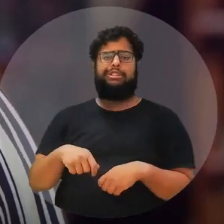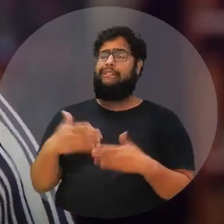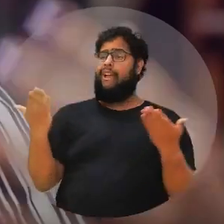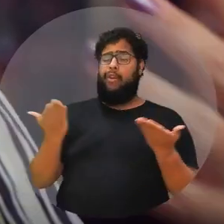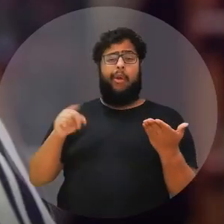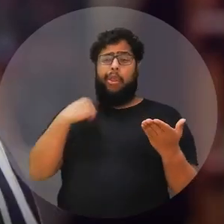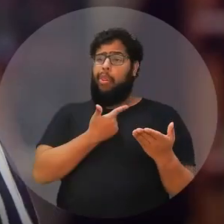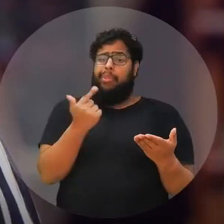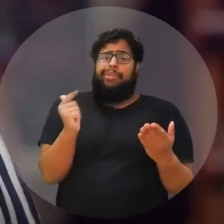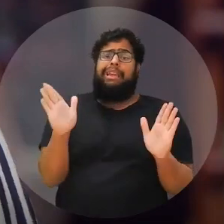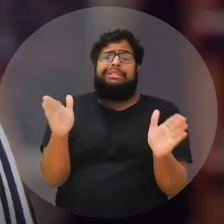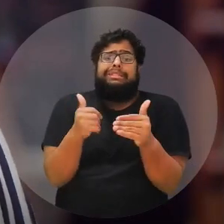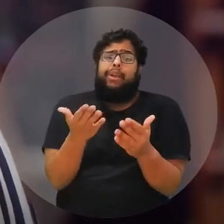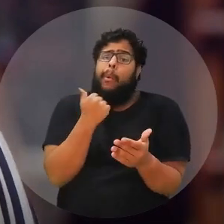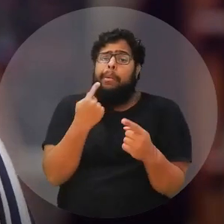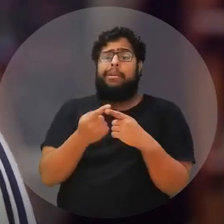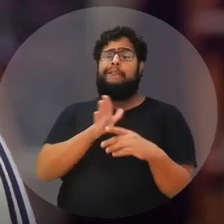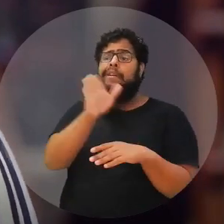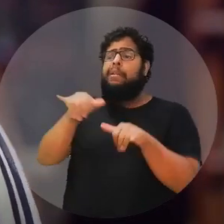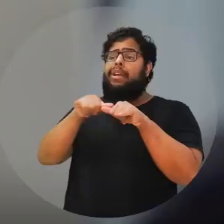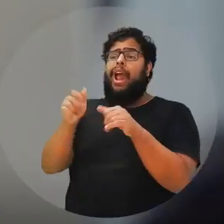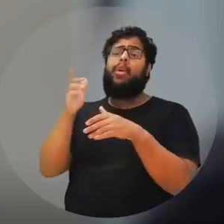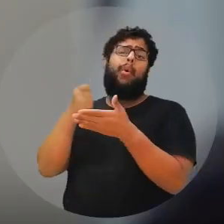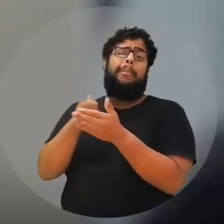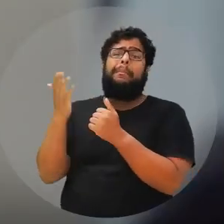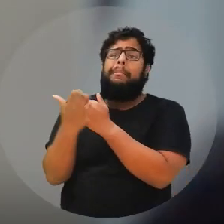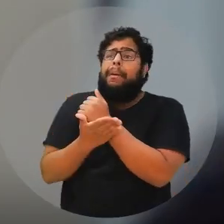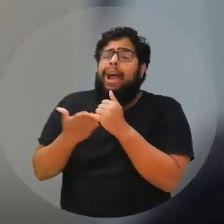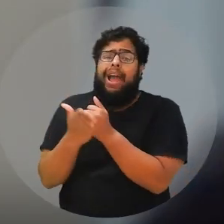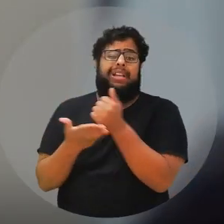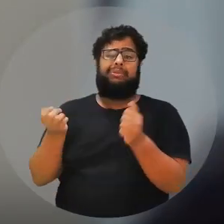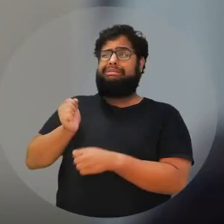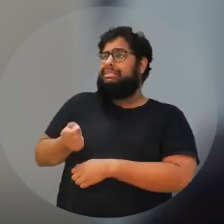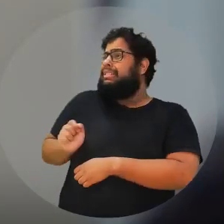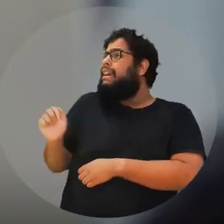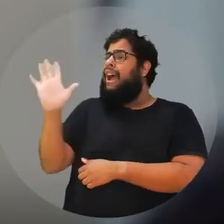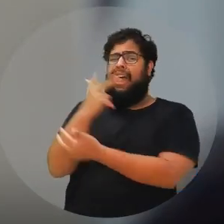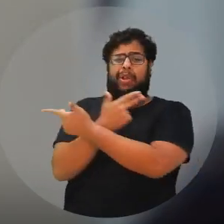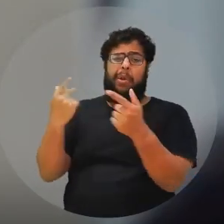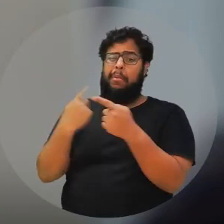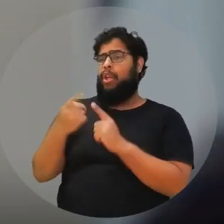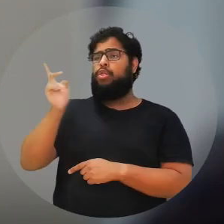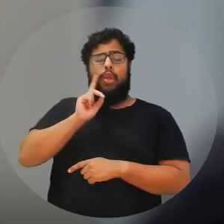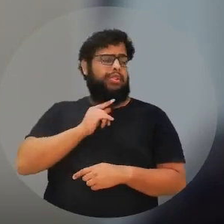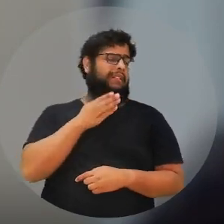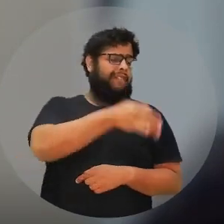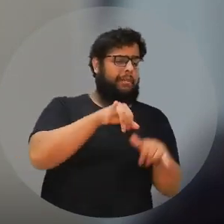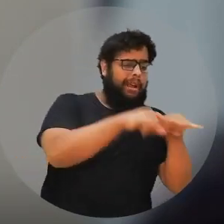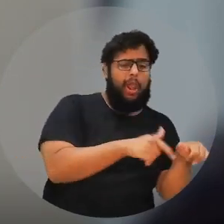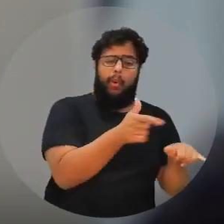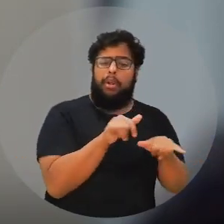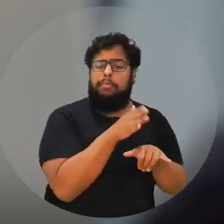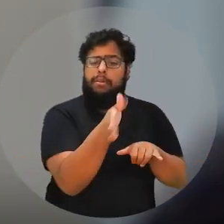mais isso. A gente vai no mercado, a gente compra o básico. Com uma inflação horrorosa dessa que tá, que todo dia você vai no mercado, você tem